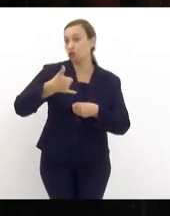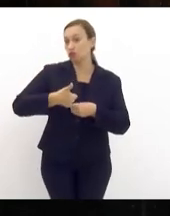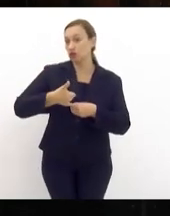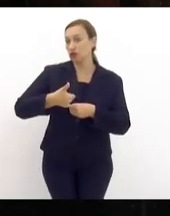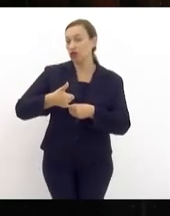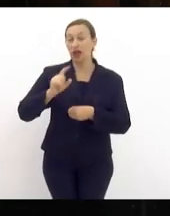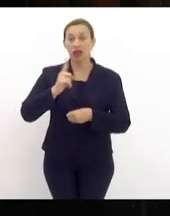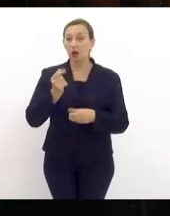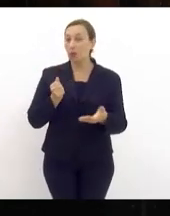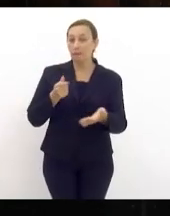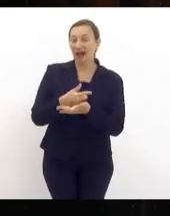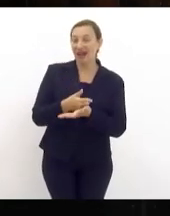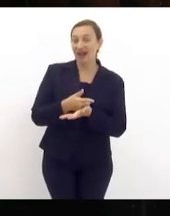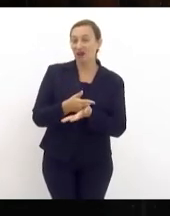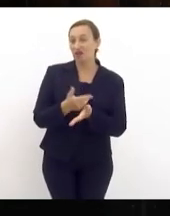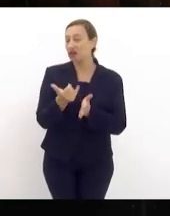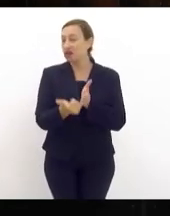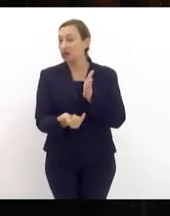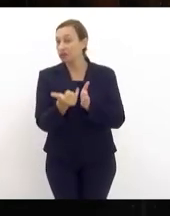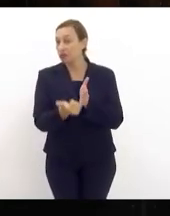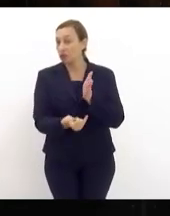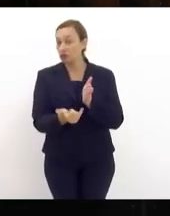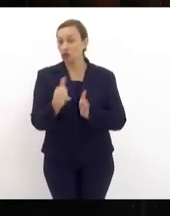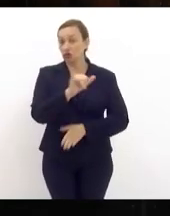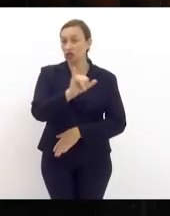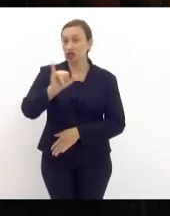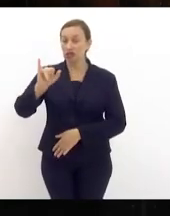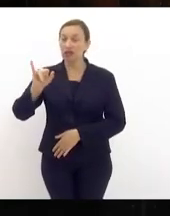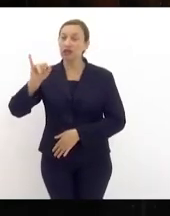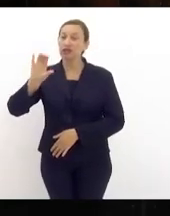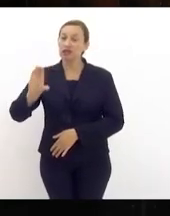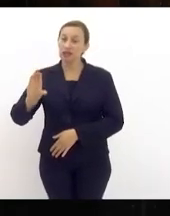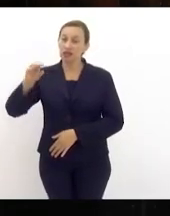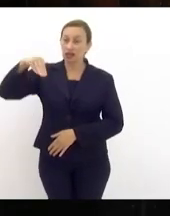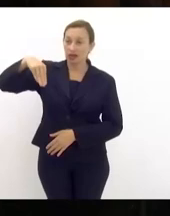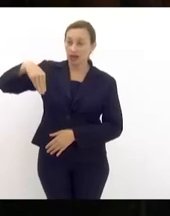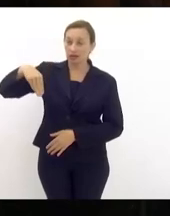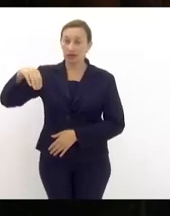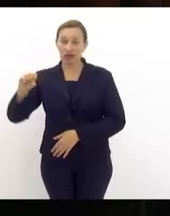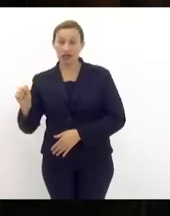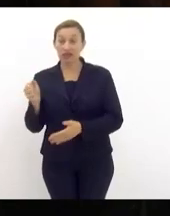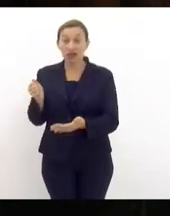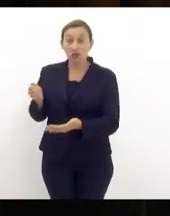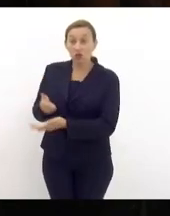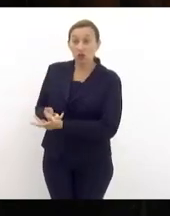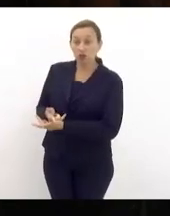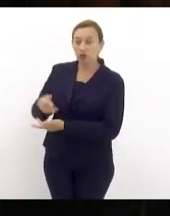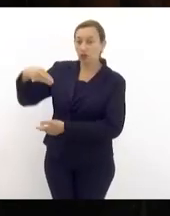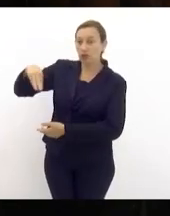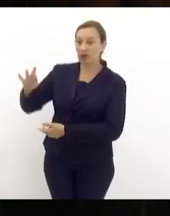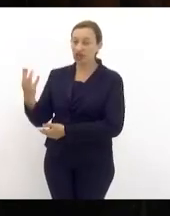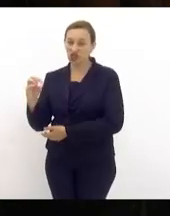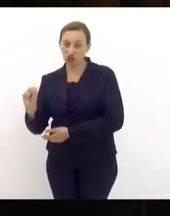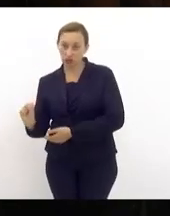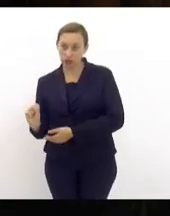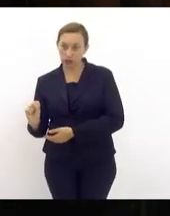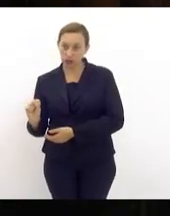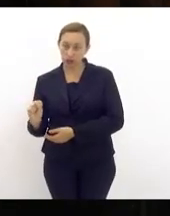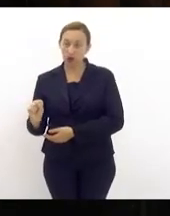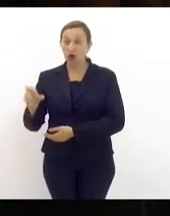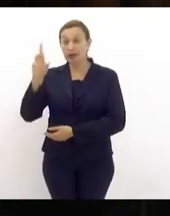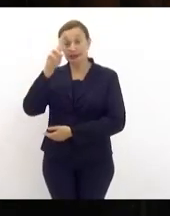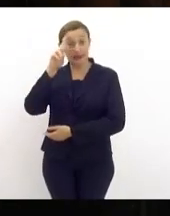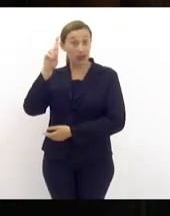sonegador contumaz de ICMS, que comprou Manguinhos. Chama-se